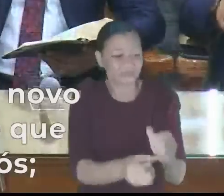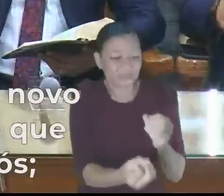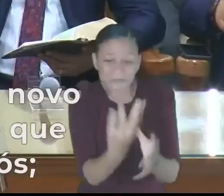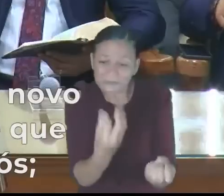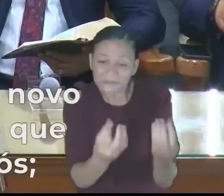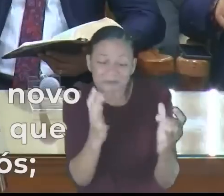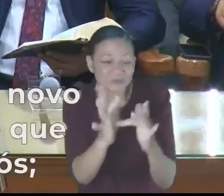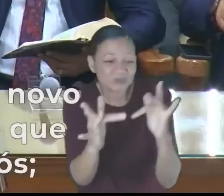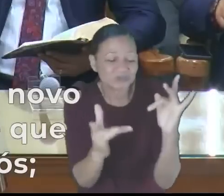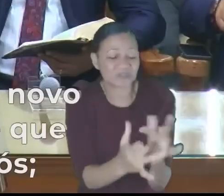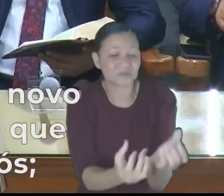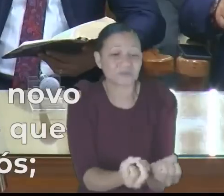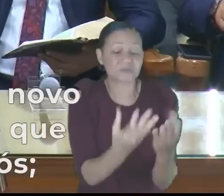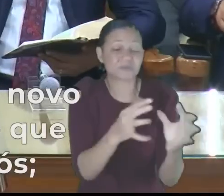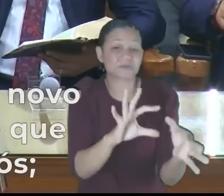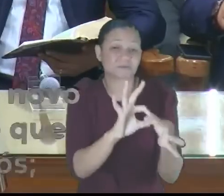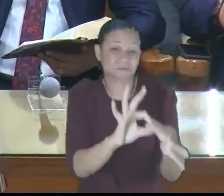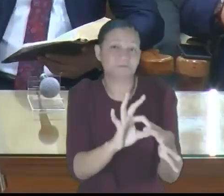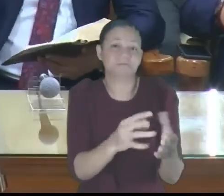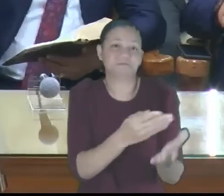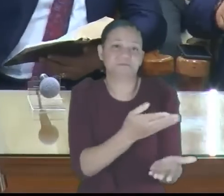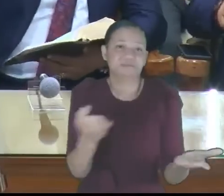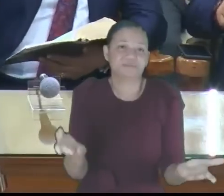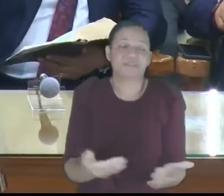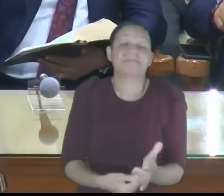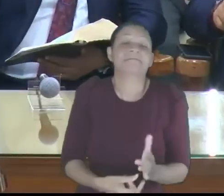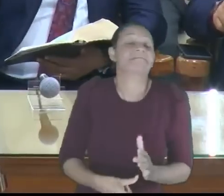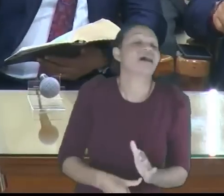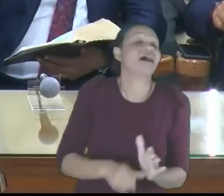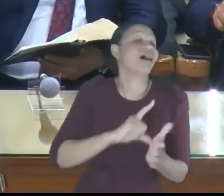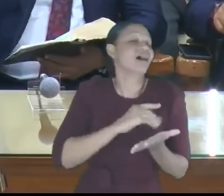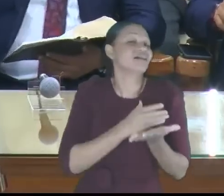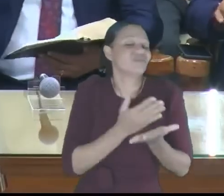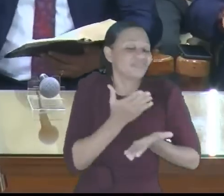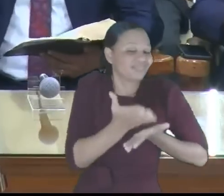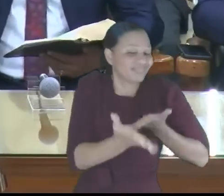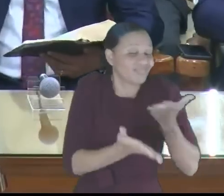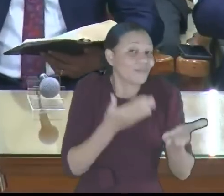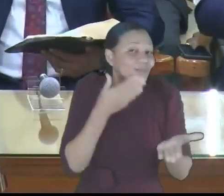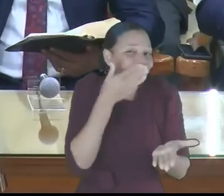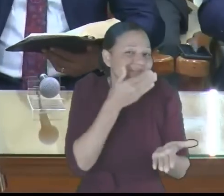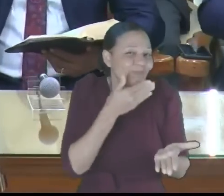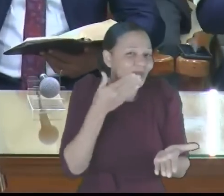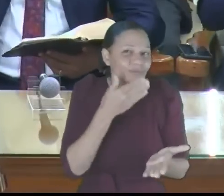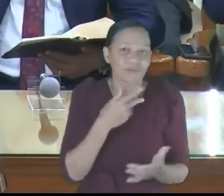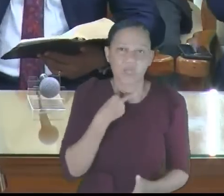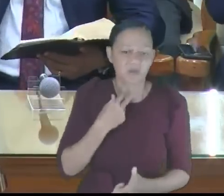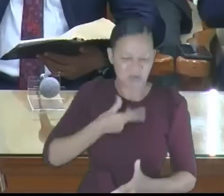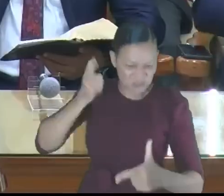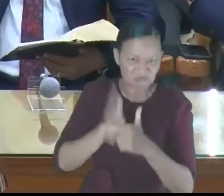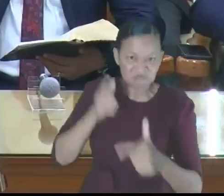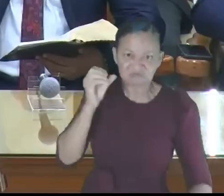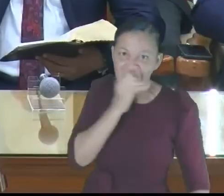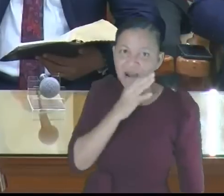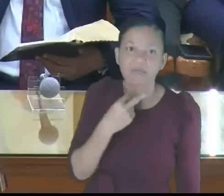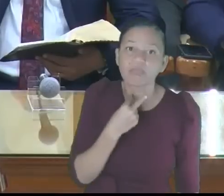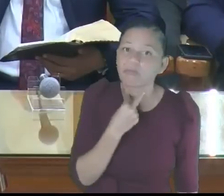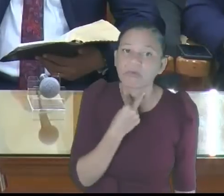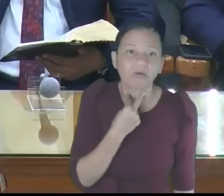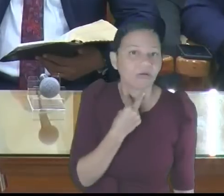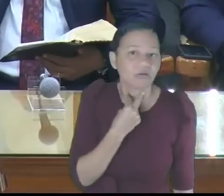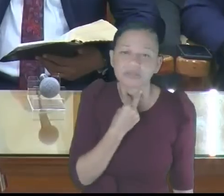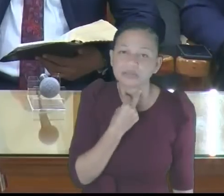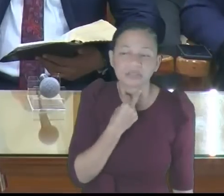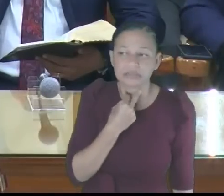Meus filhinhos. Primeiro, teve que tratar com brandura. Não pode meter o cacete.